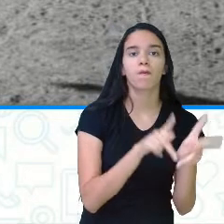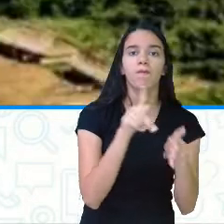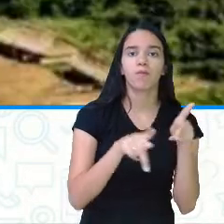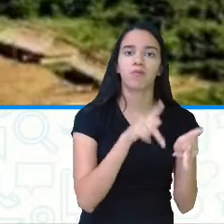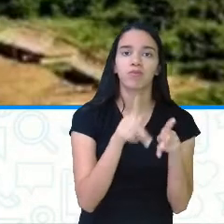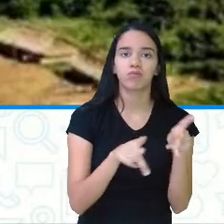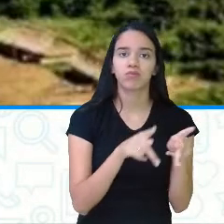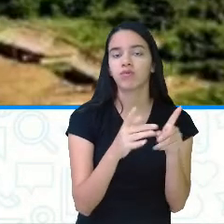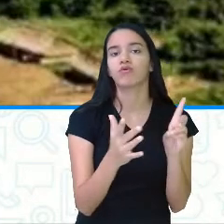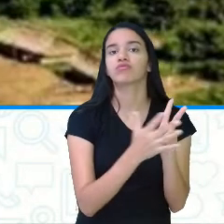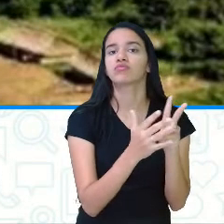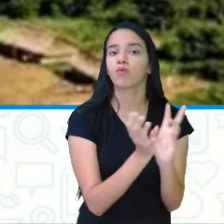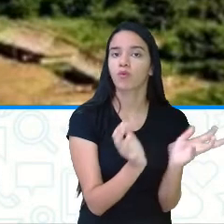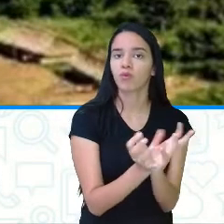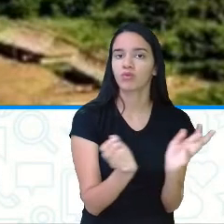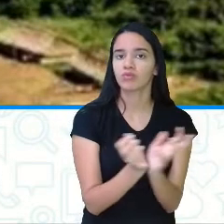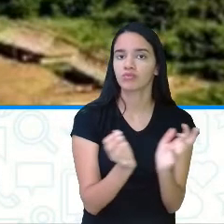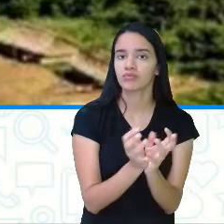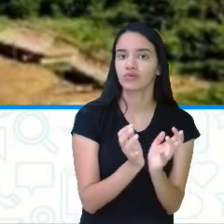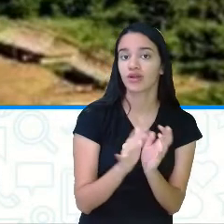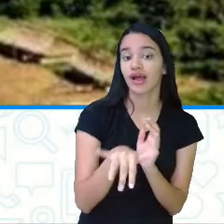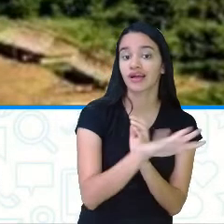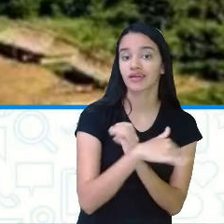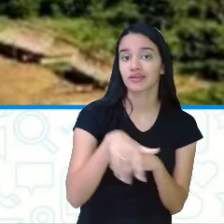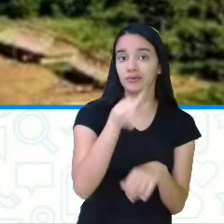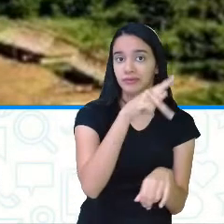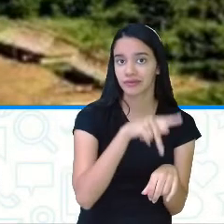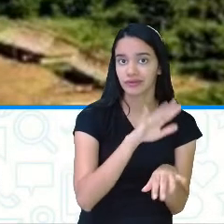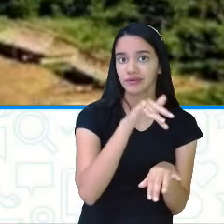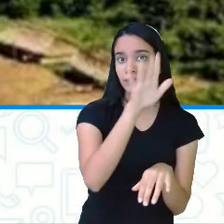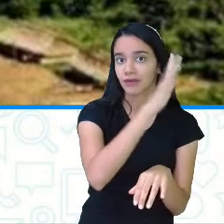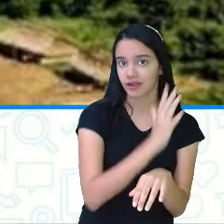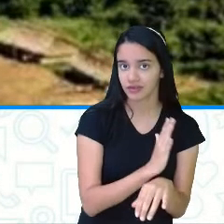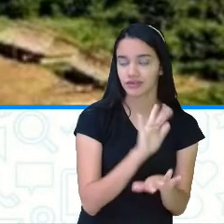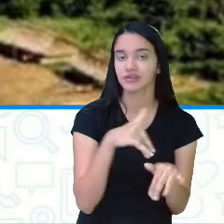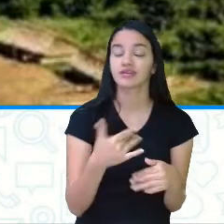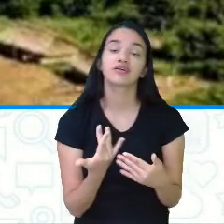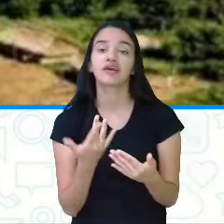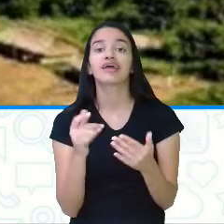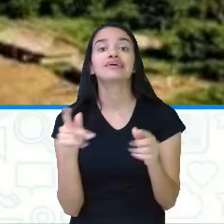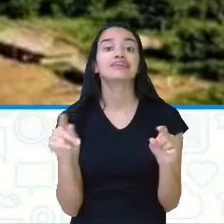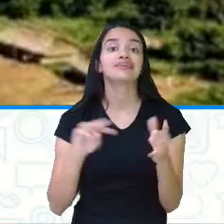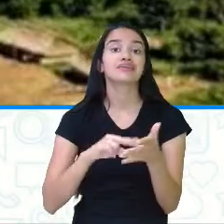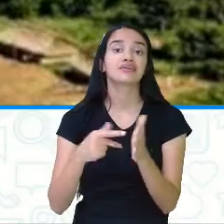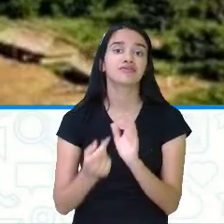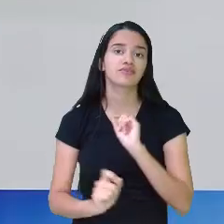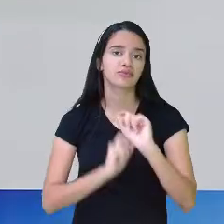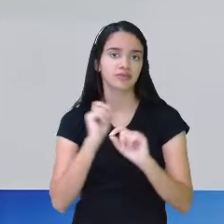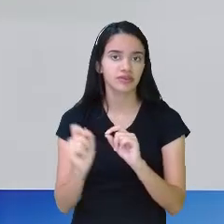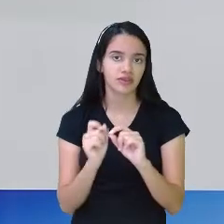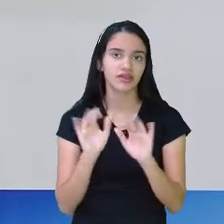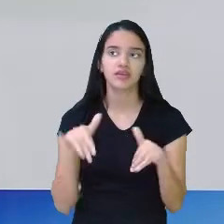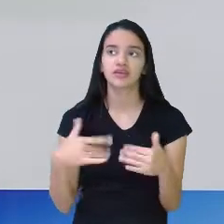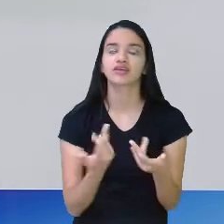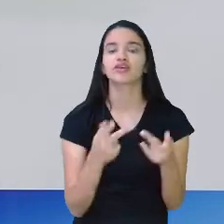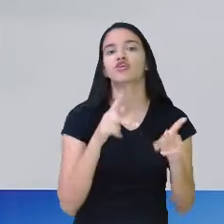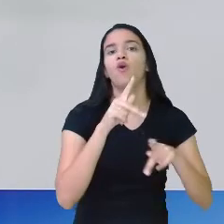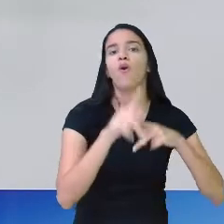do Brasil, tá? Elas são habitadas de caráter permanente. Isso significa o quê? Que eles podem morar